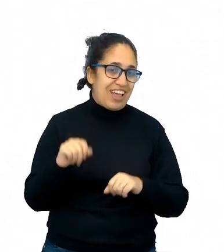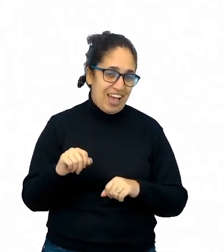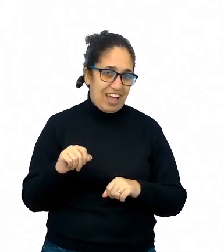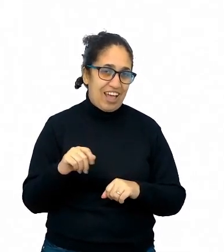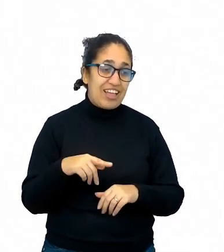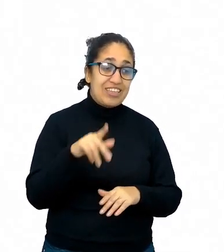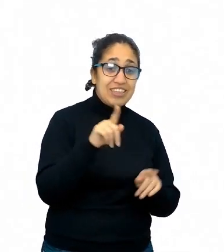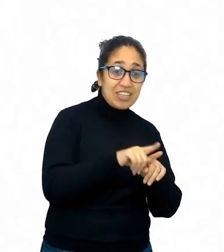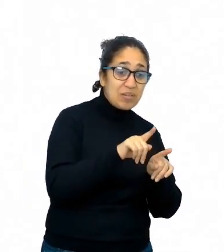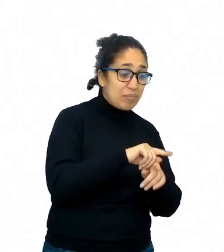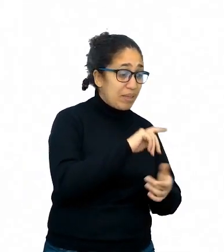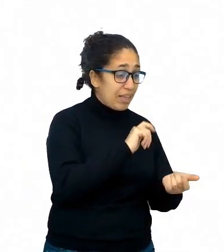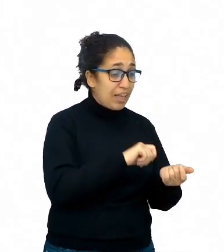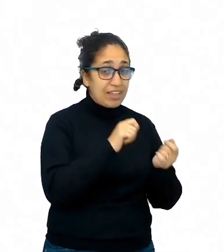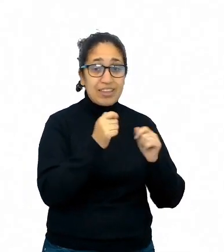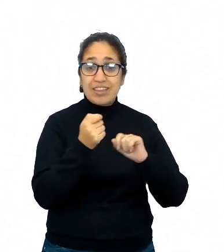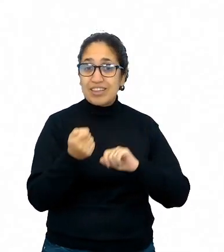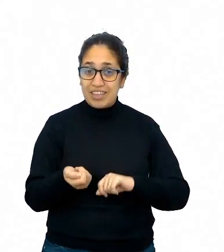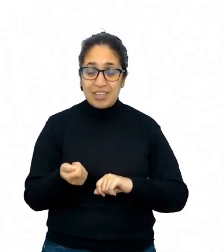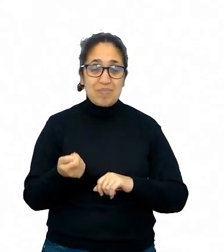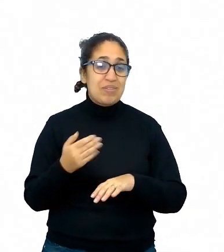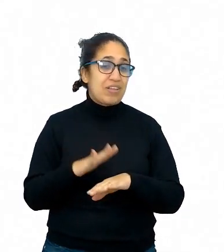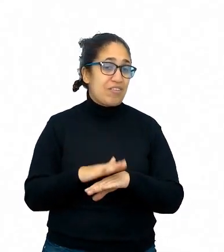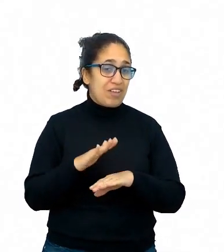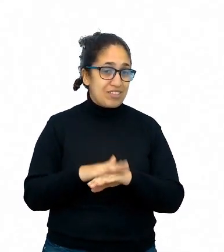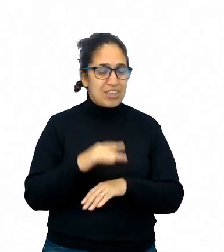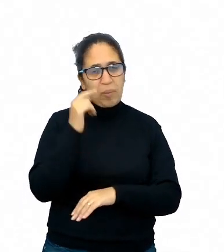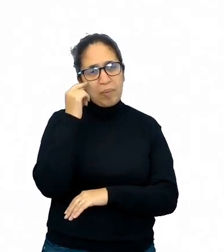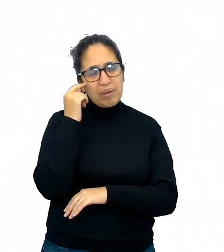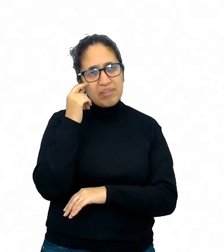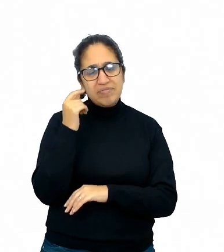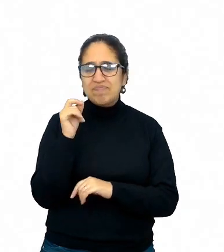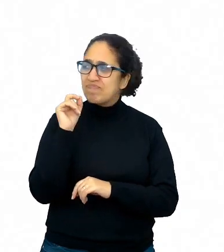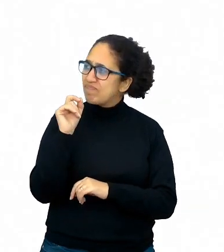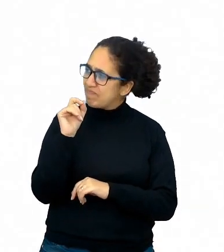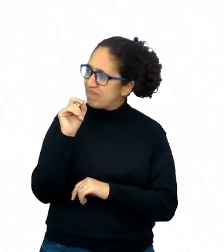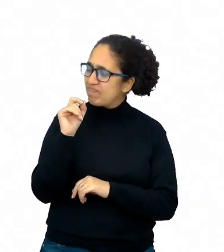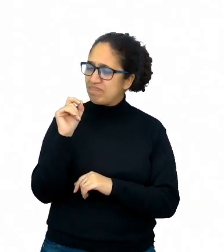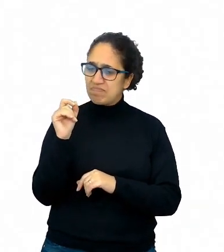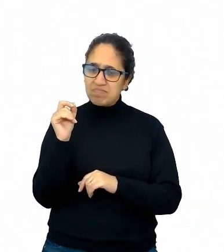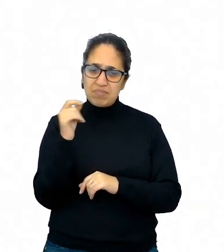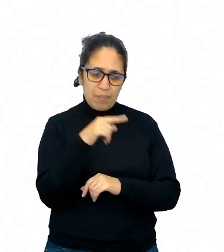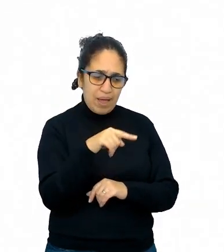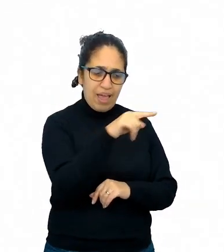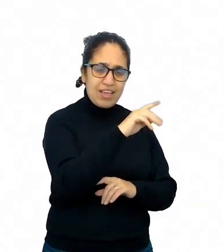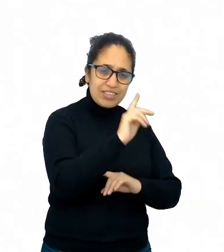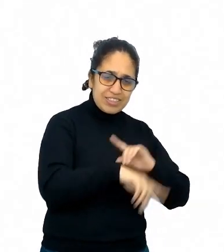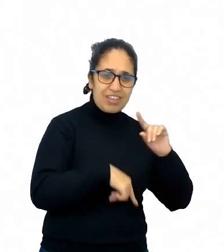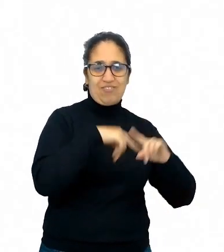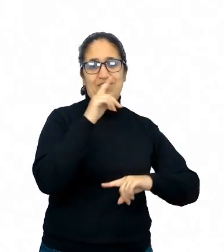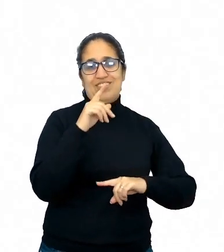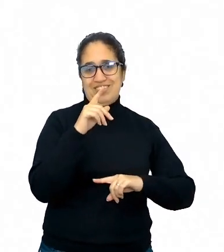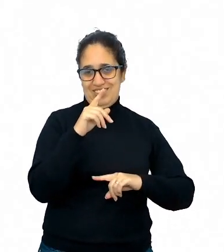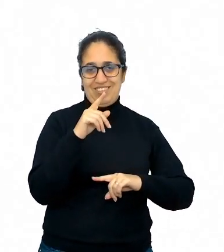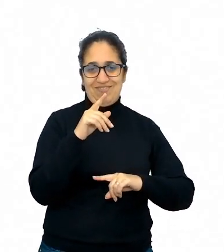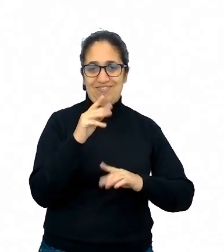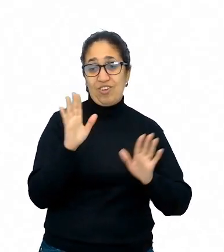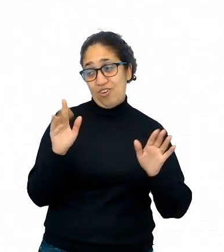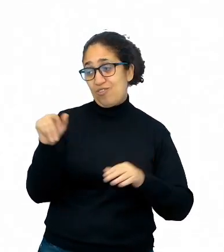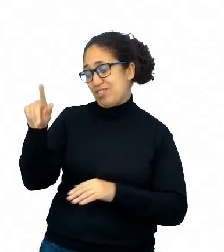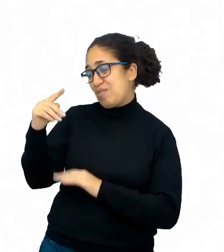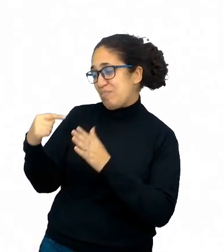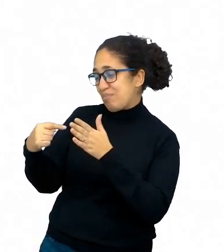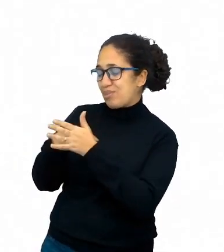nas adaptações que a gente realiza, pensando sempre, né, para que eles avancem, porque vocês poderiam até